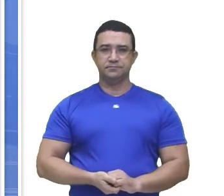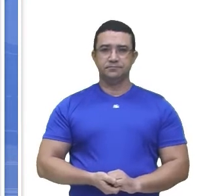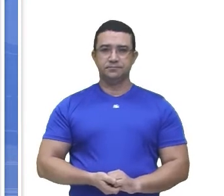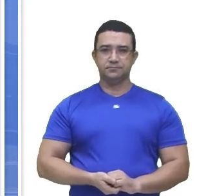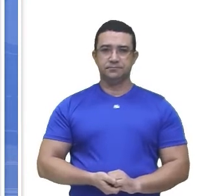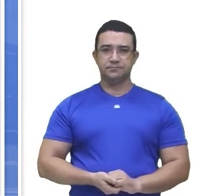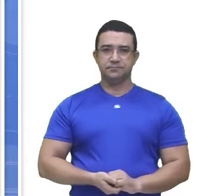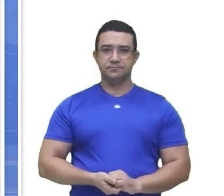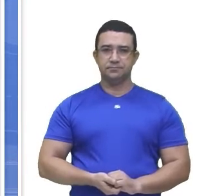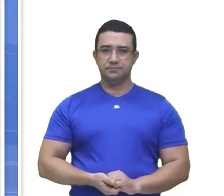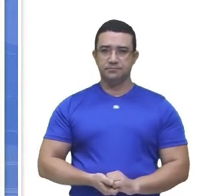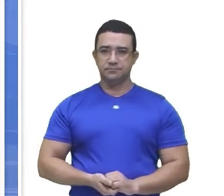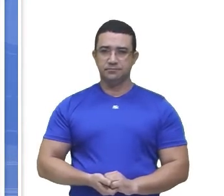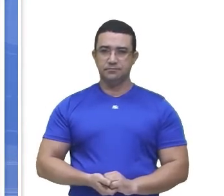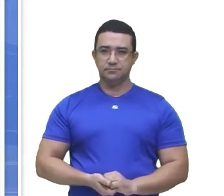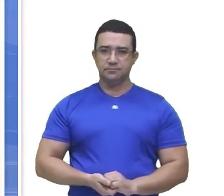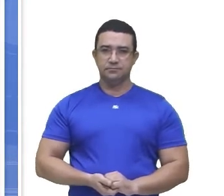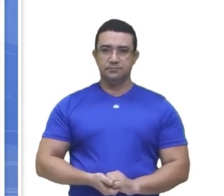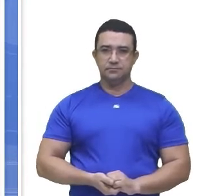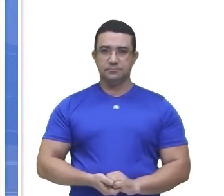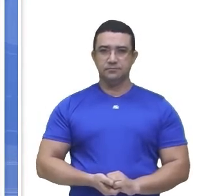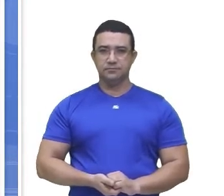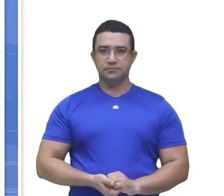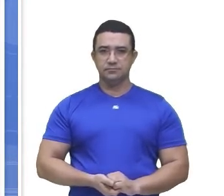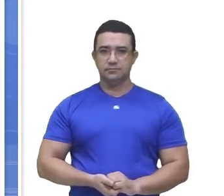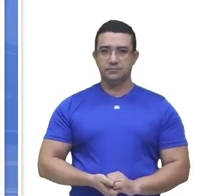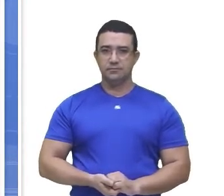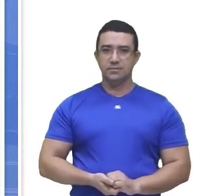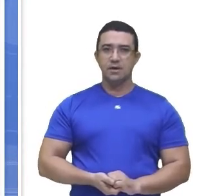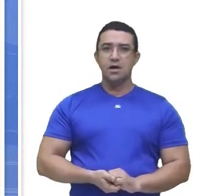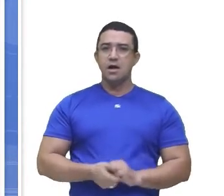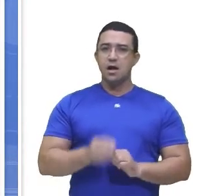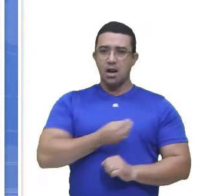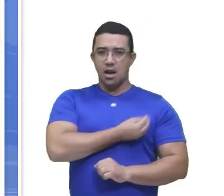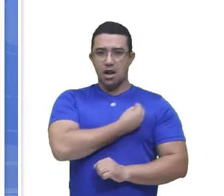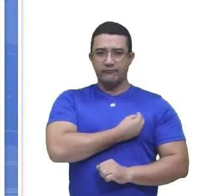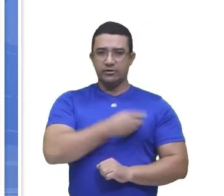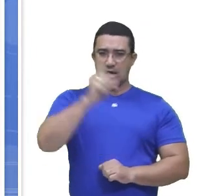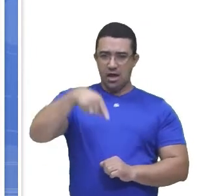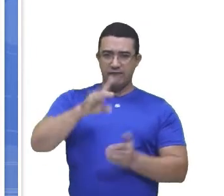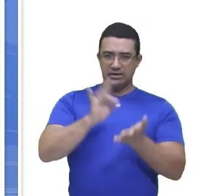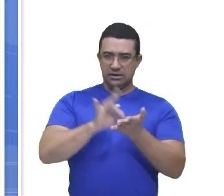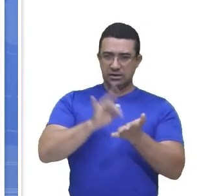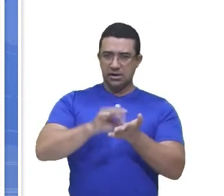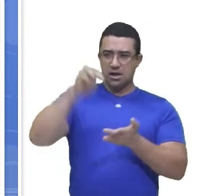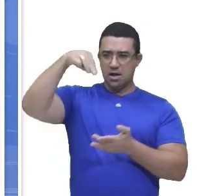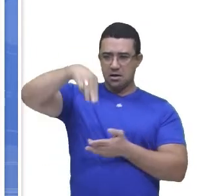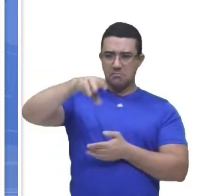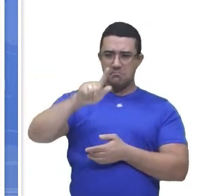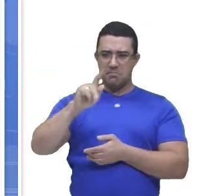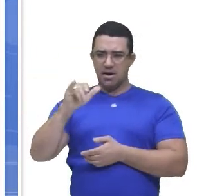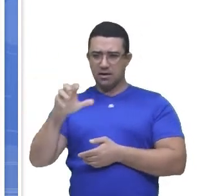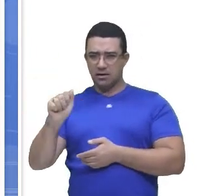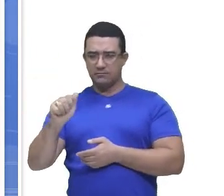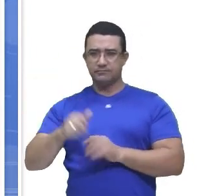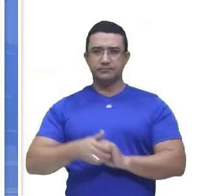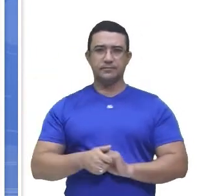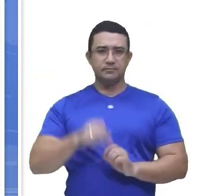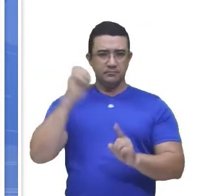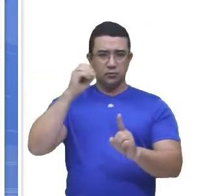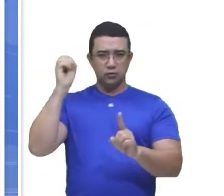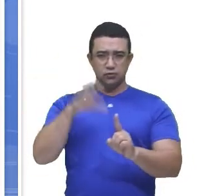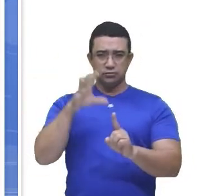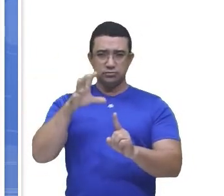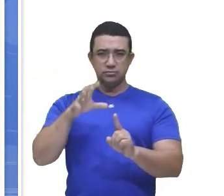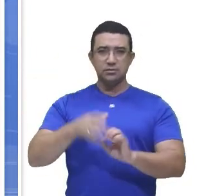ler aqui na A. La vida es una verdadeira magia. Quando eu faço essa leitura,